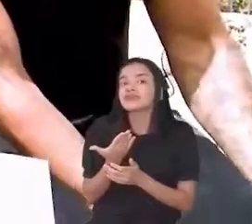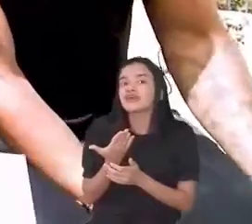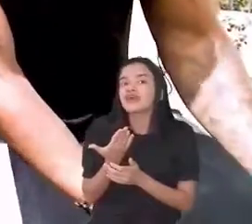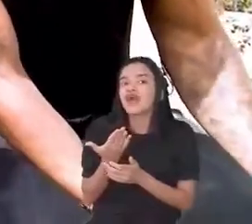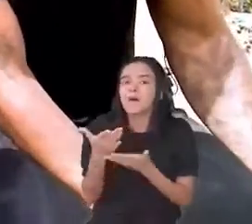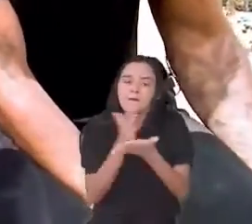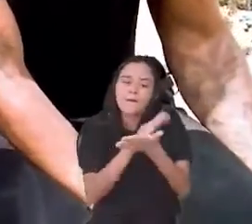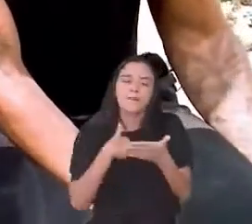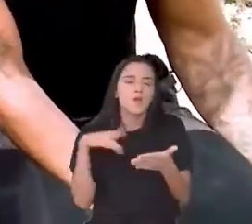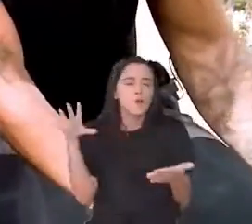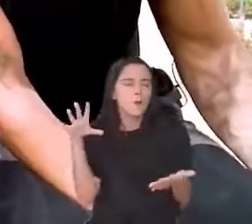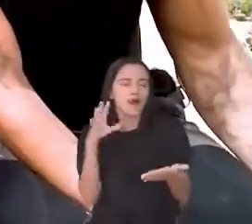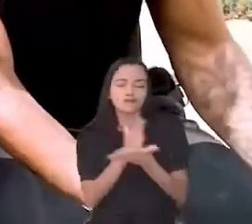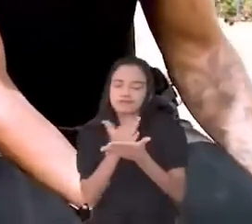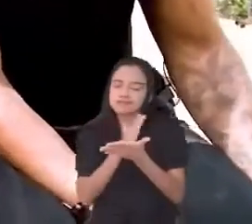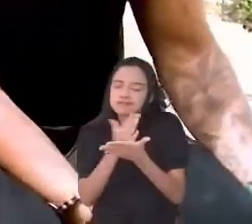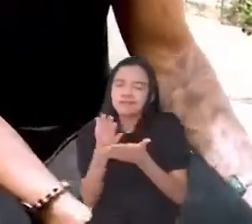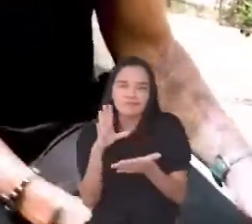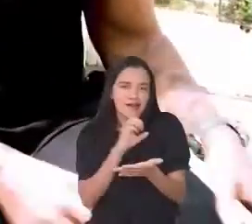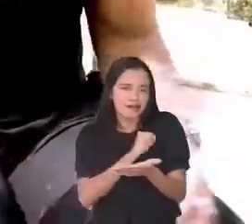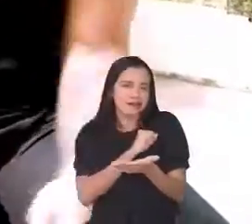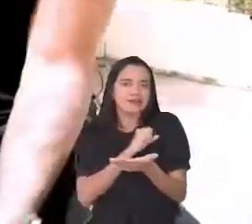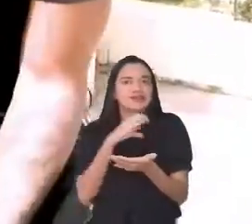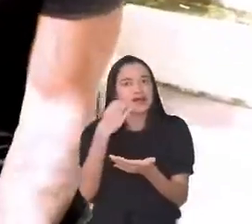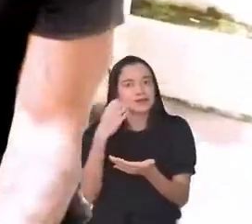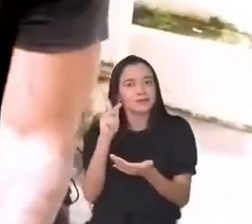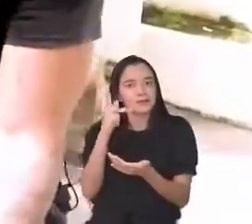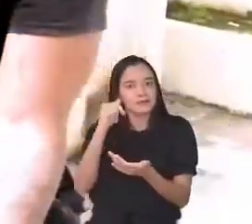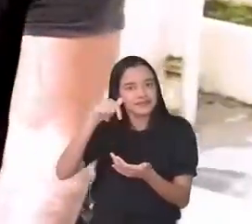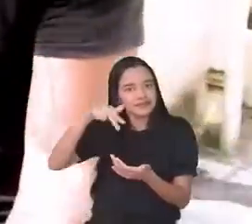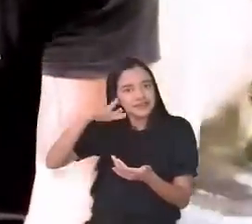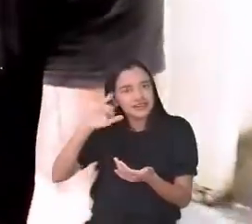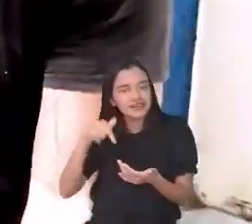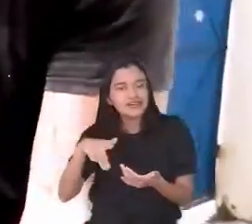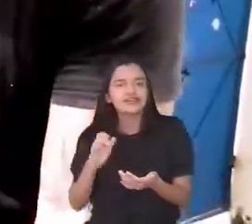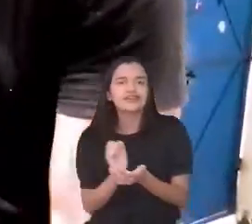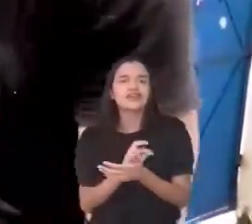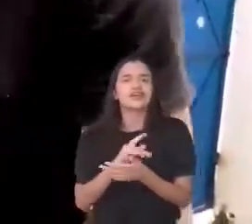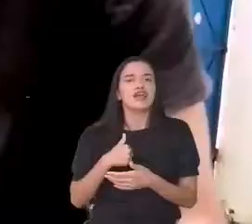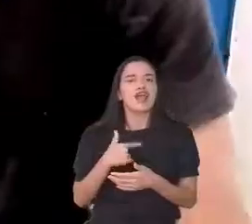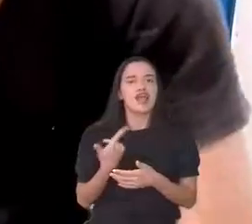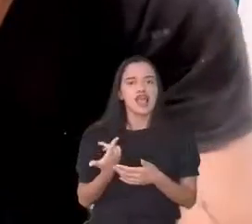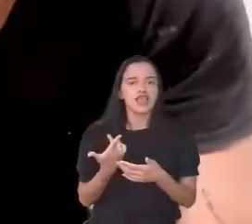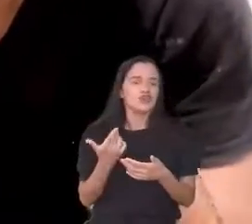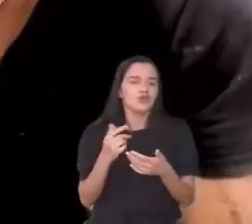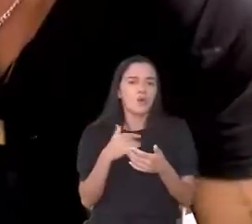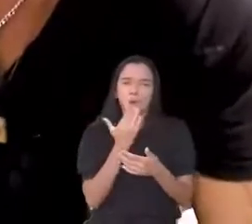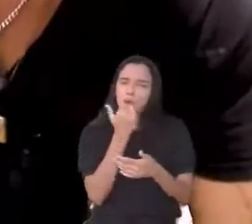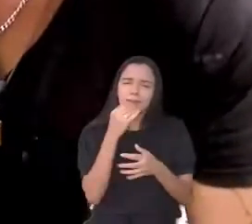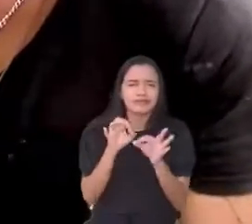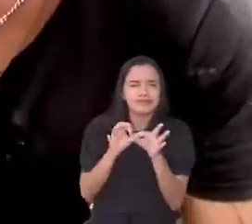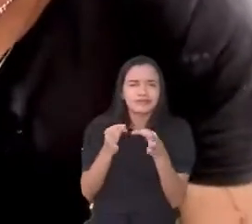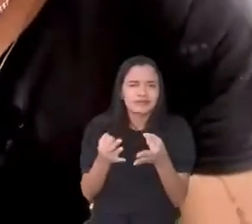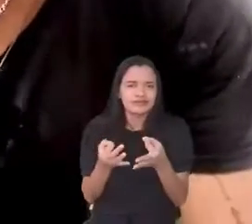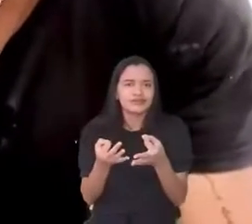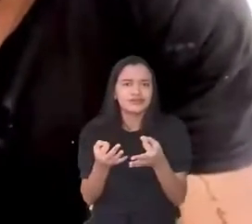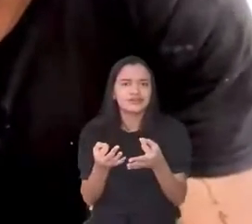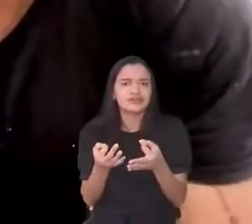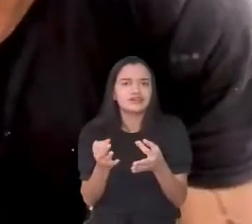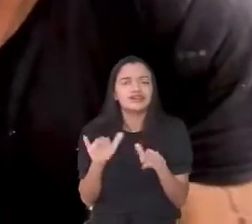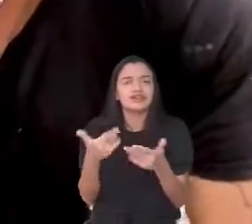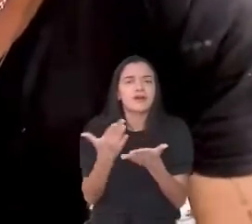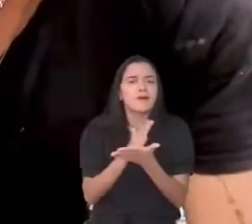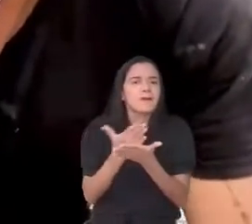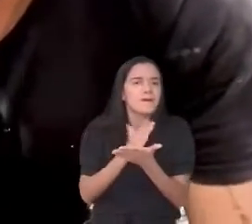macaxeira com charque. Nossa, muito Eu amo, bom. é muito simples, mas eu sou o cara das comidas simples, assim, então a macaxeira